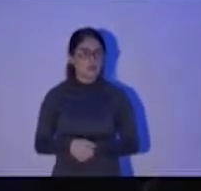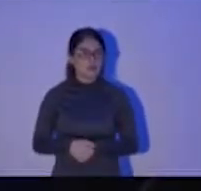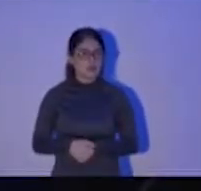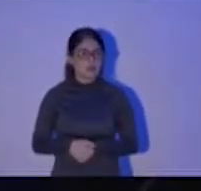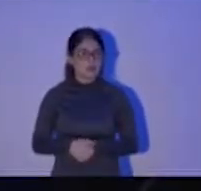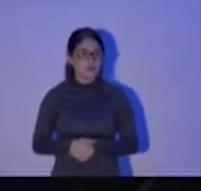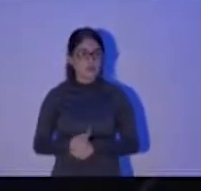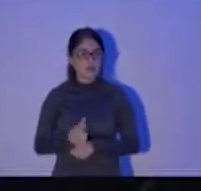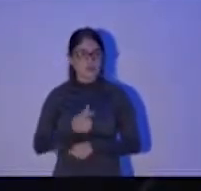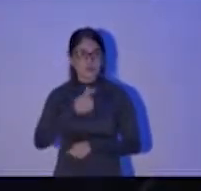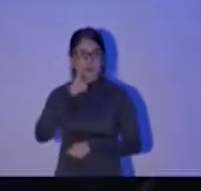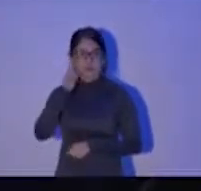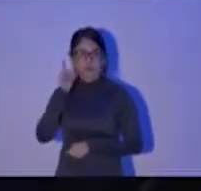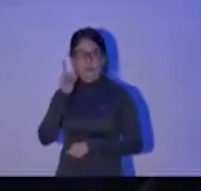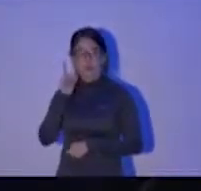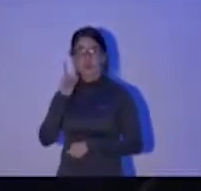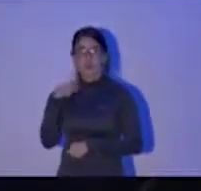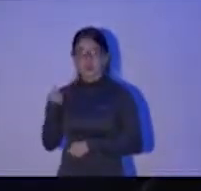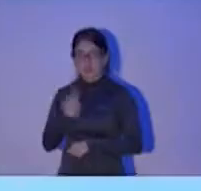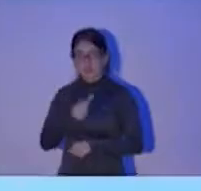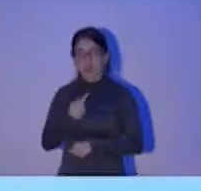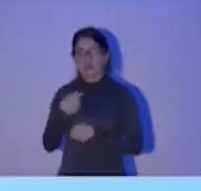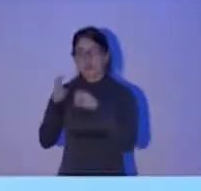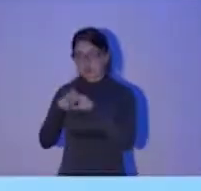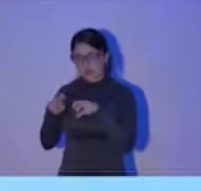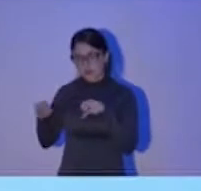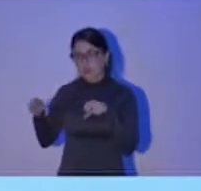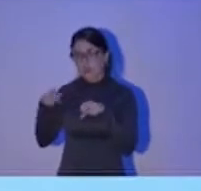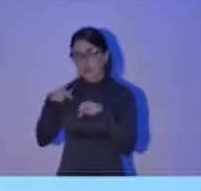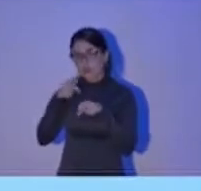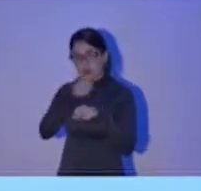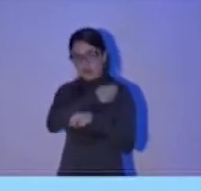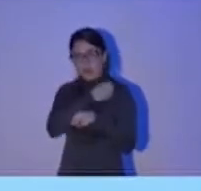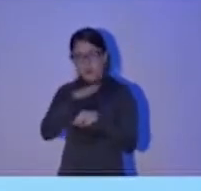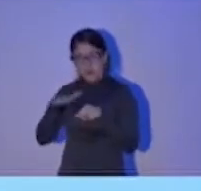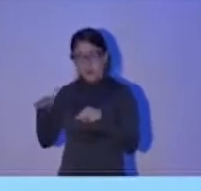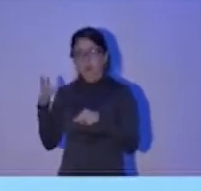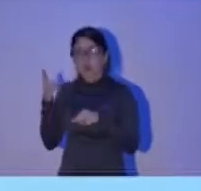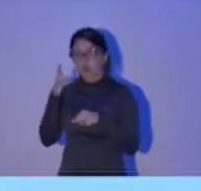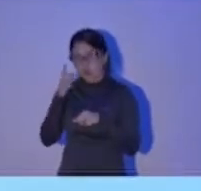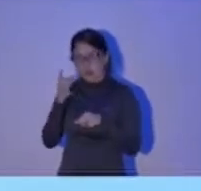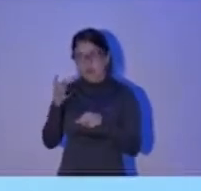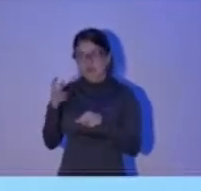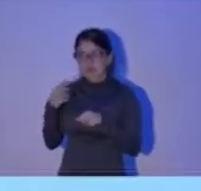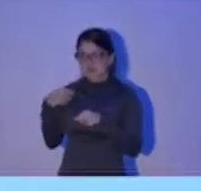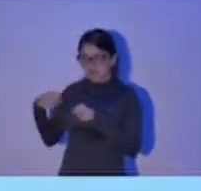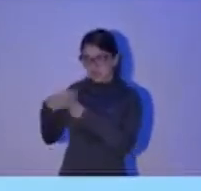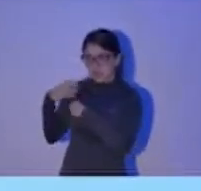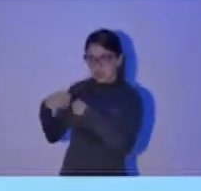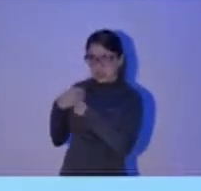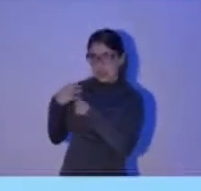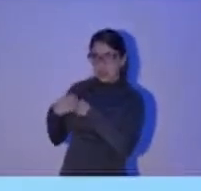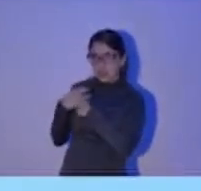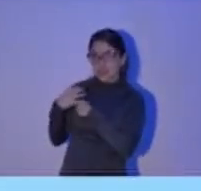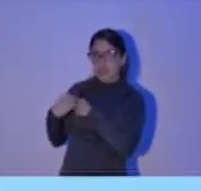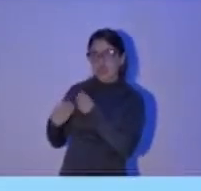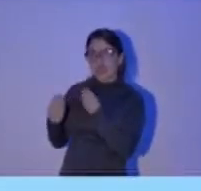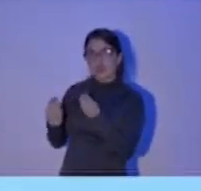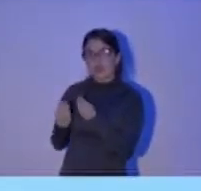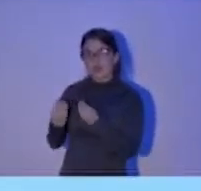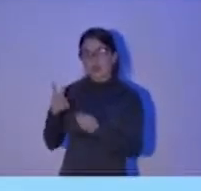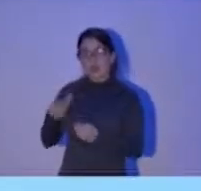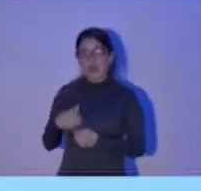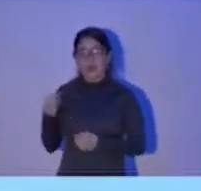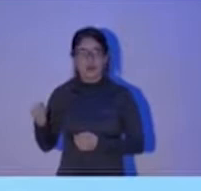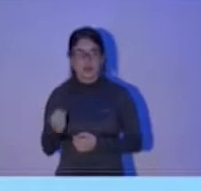né, sobre esse, o quanto eles conseguem enxergar quando o professor os valoriza e o quanto isso é